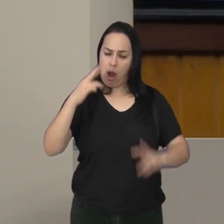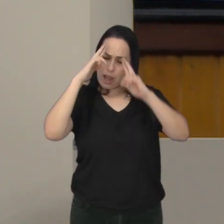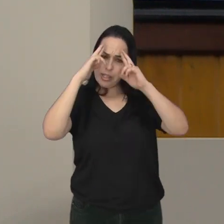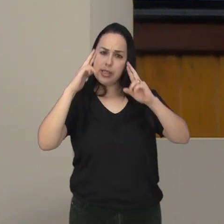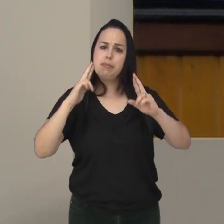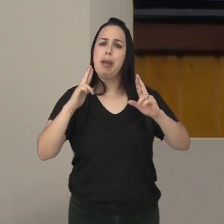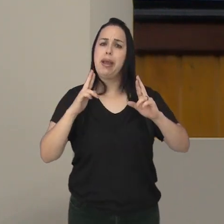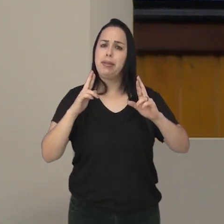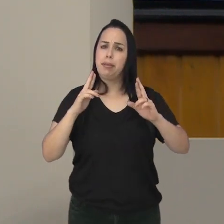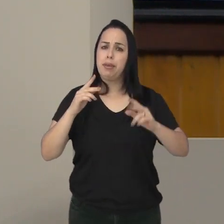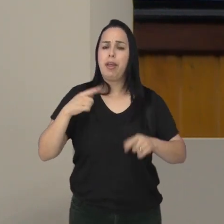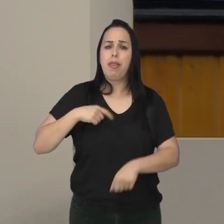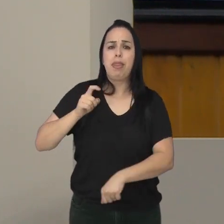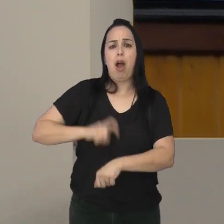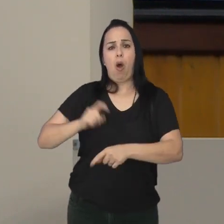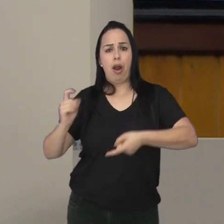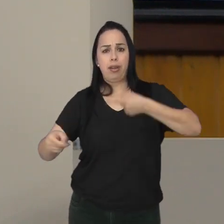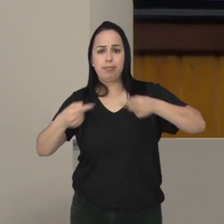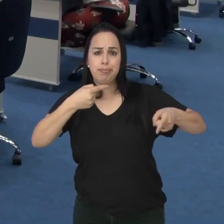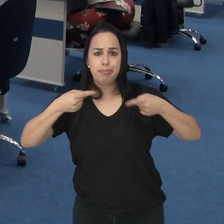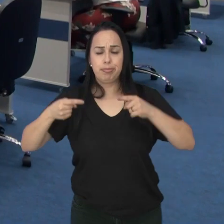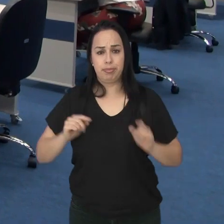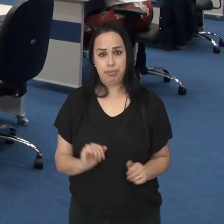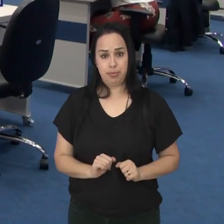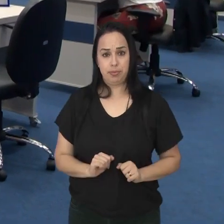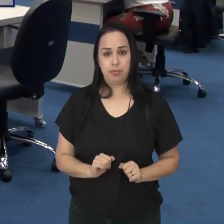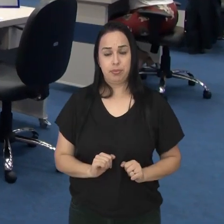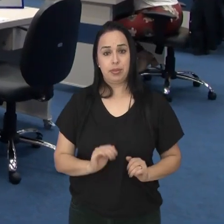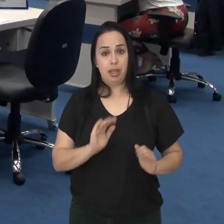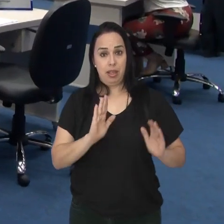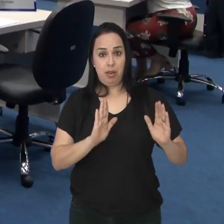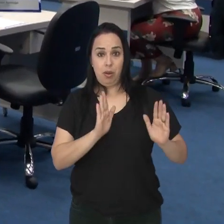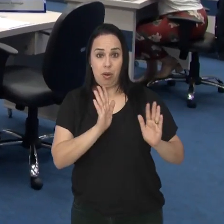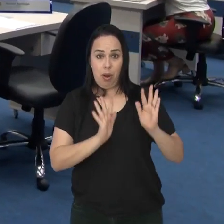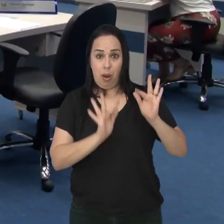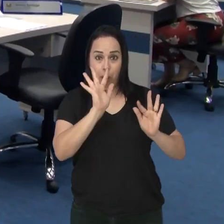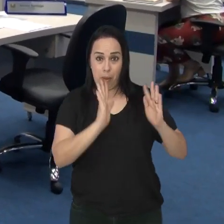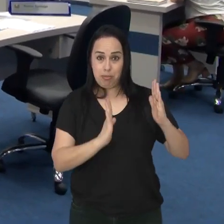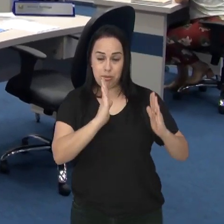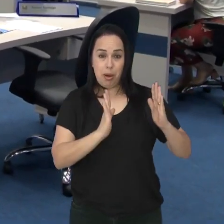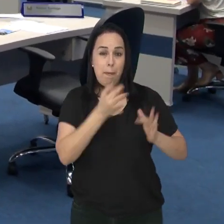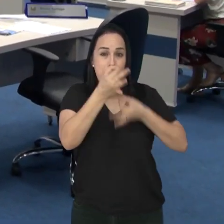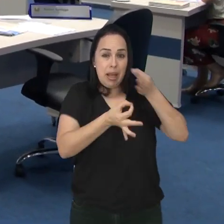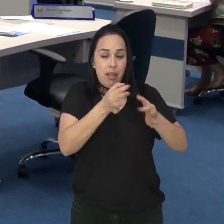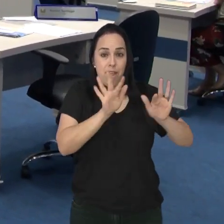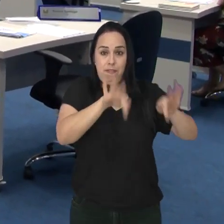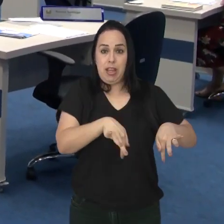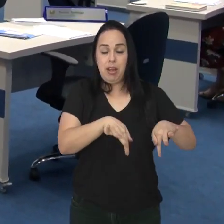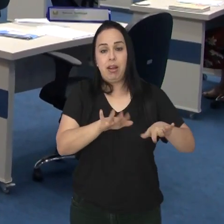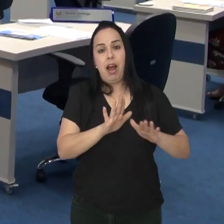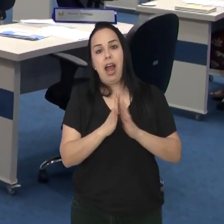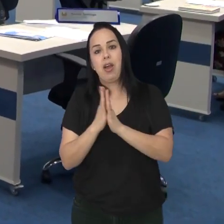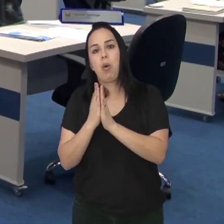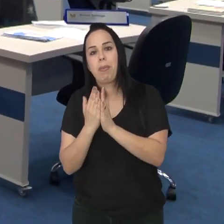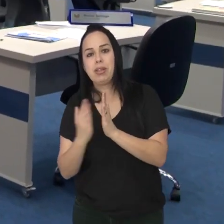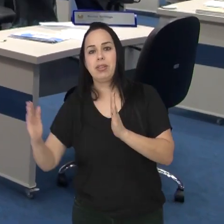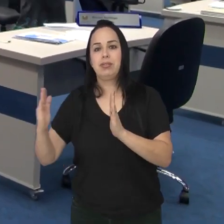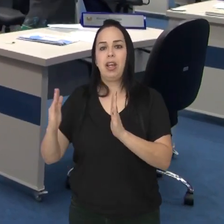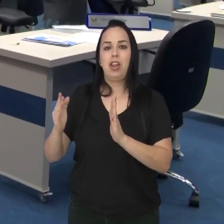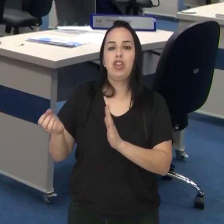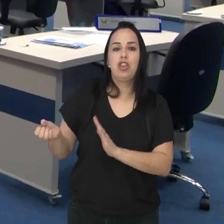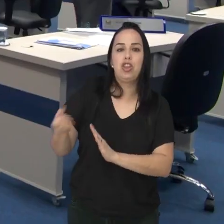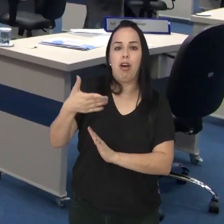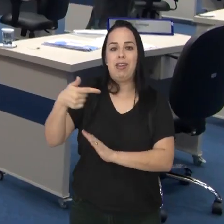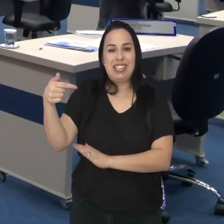dos parlamentares nos debates em plenário. Após o rito do pinga-fogo, os vereadores encerraram os trabalhos e abriram uma nova sessão,